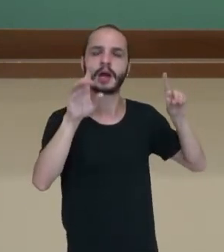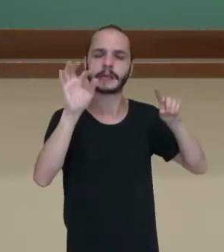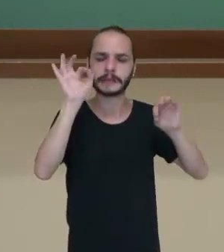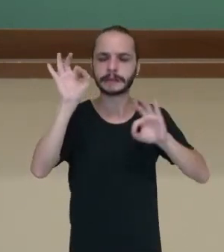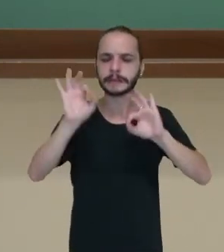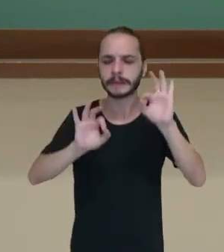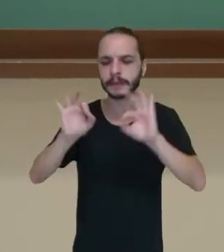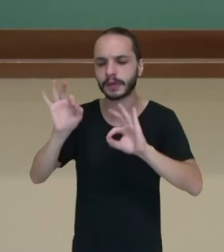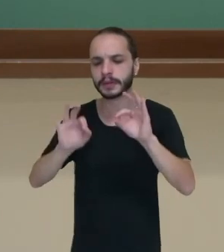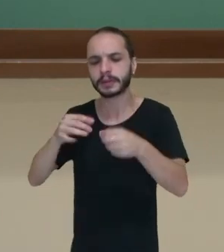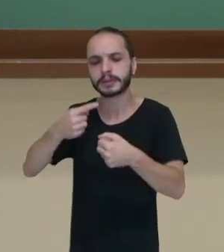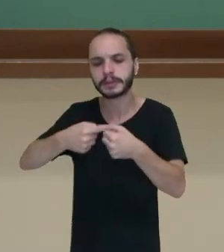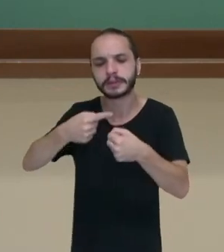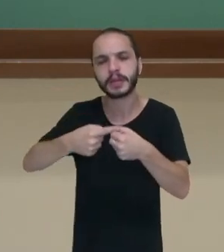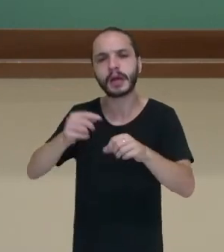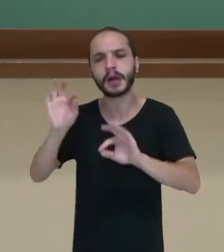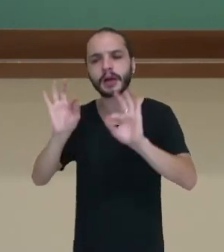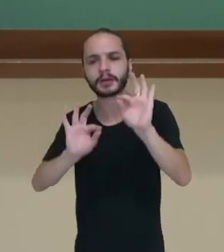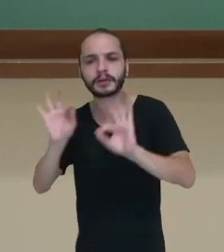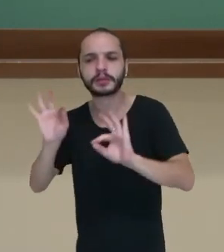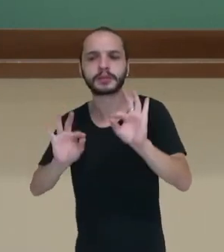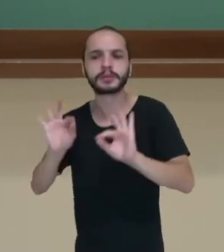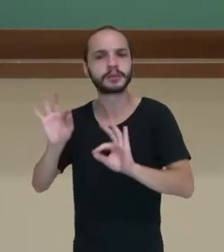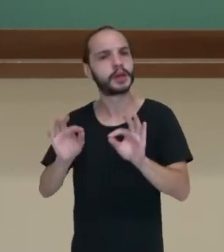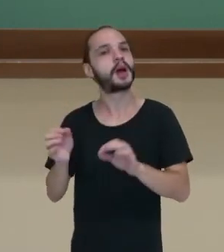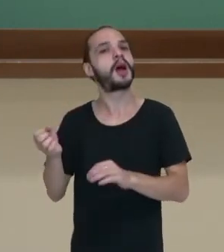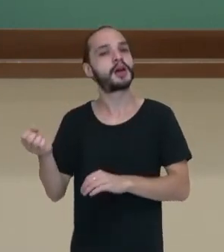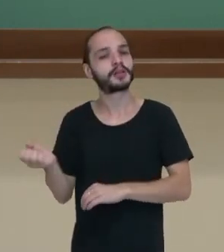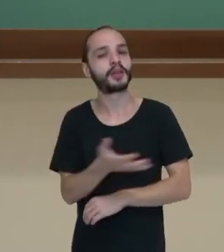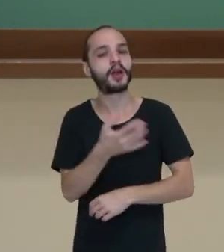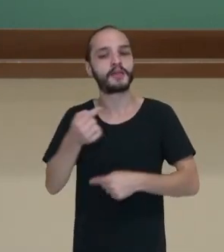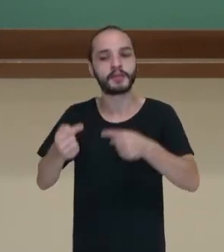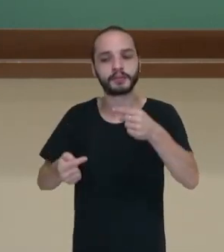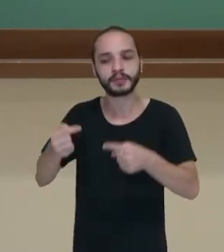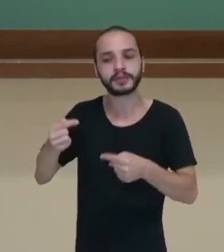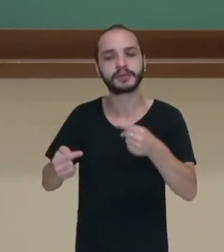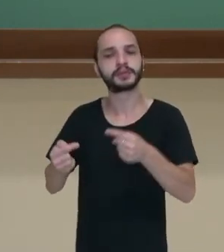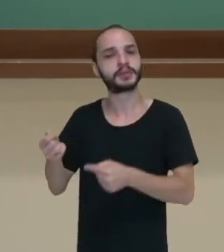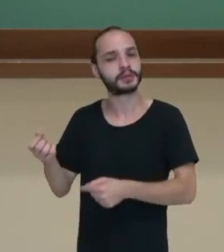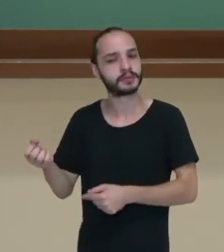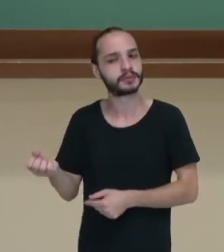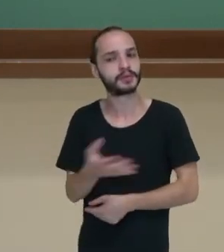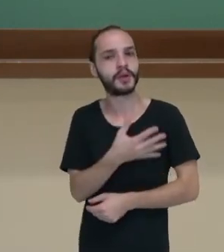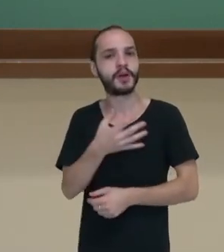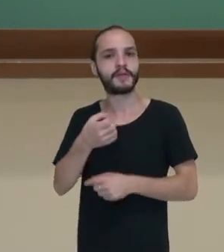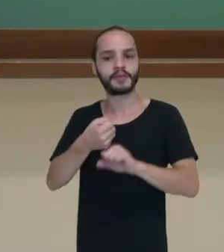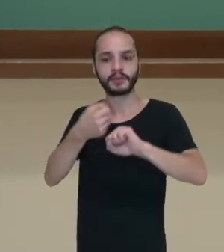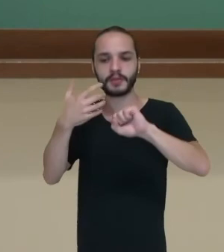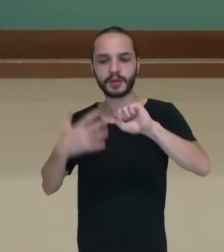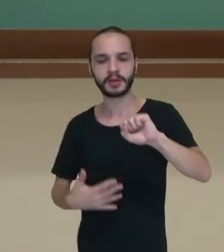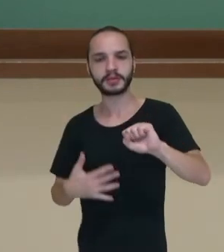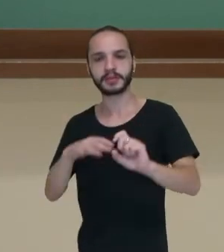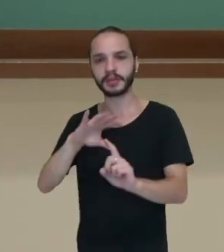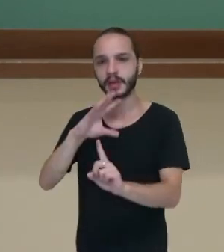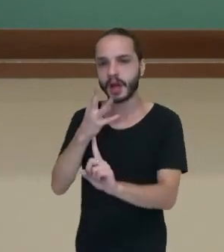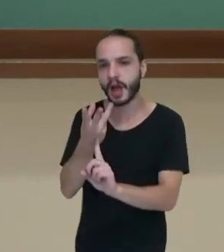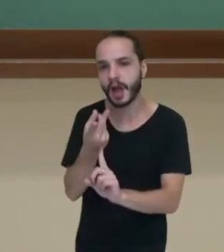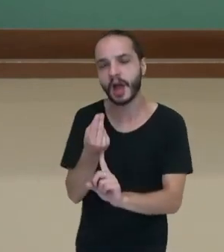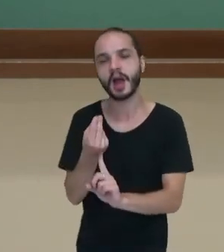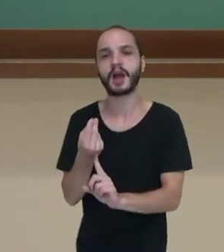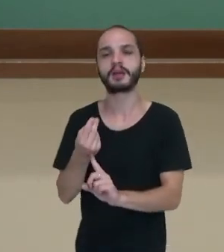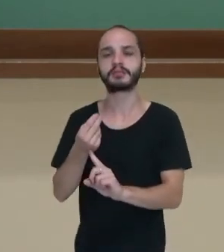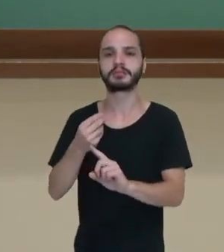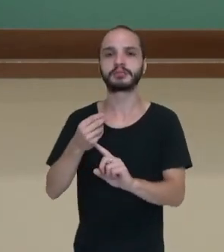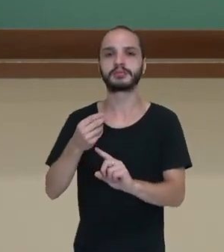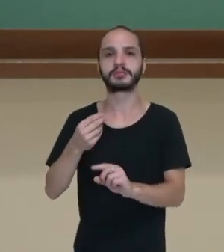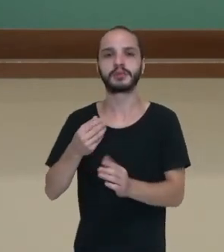nossa cidade. A partir daí cria-se uma nova política, cria-se a democracia, a arte da argumentação, né?